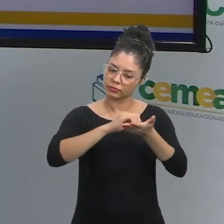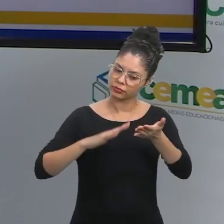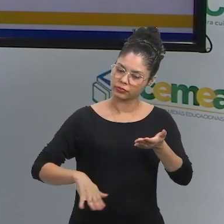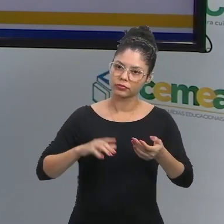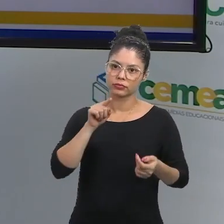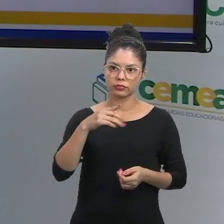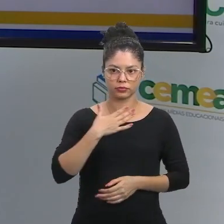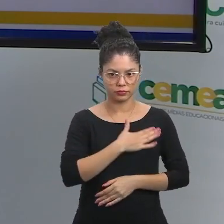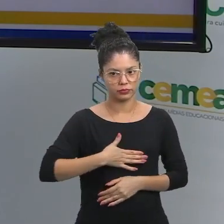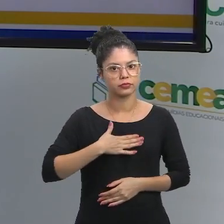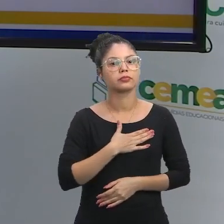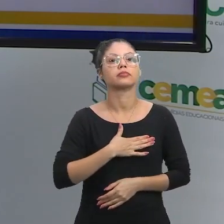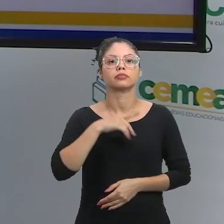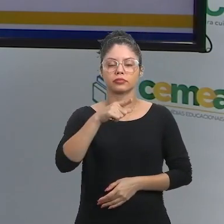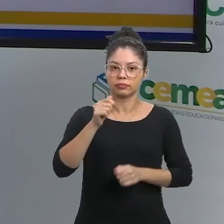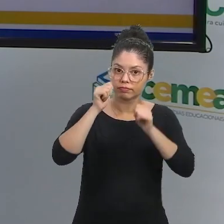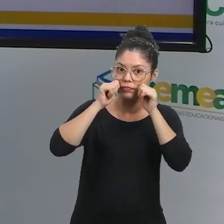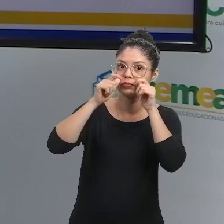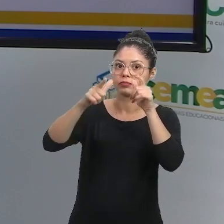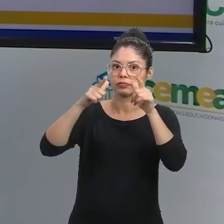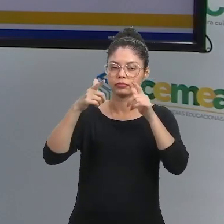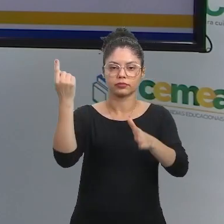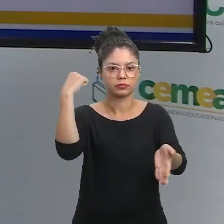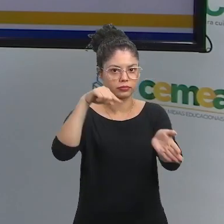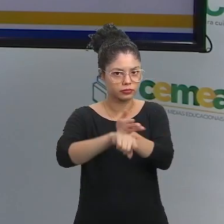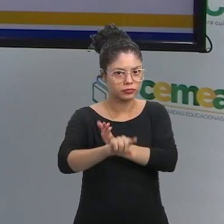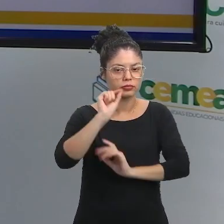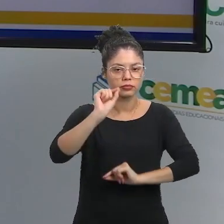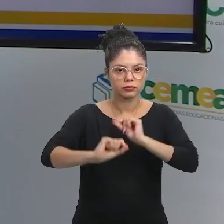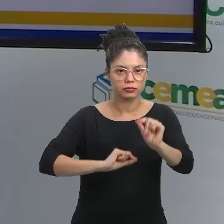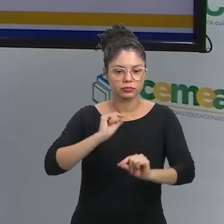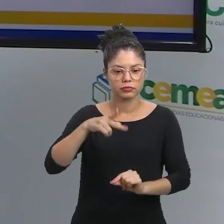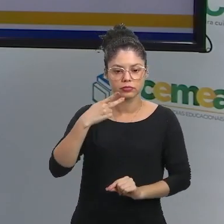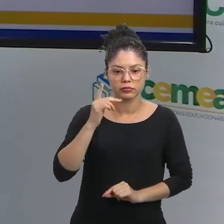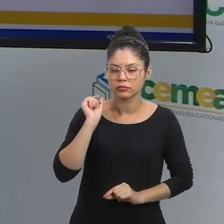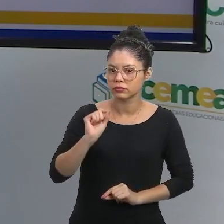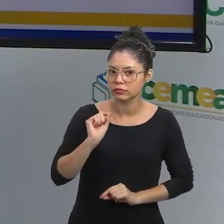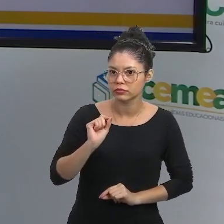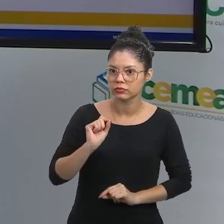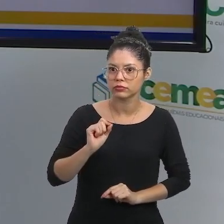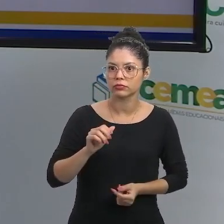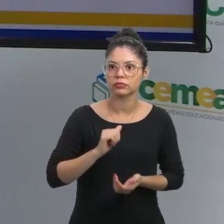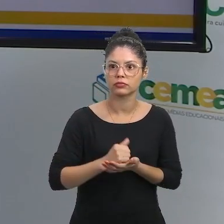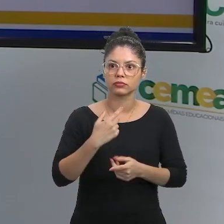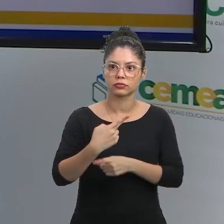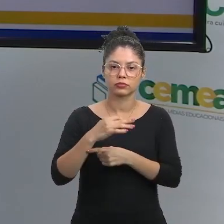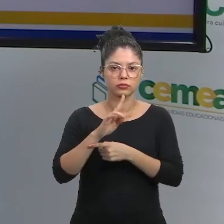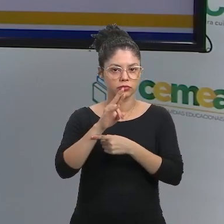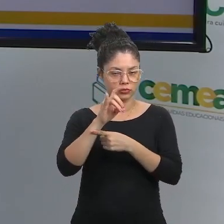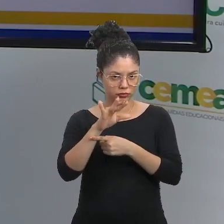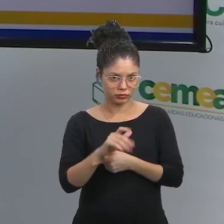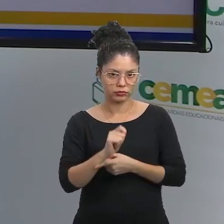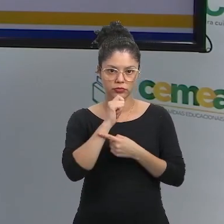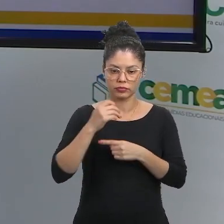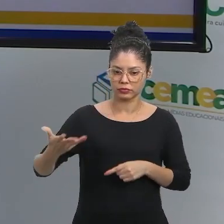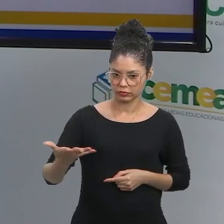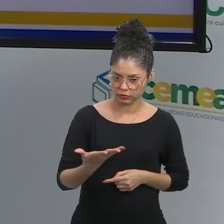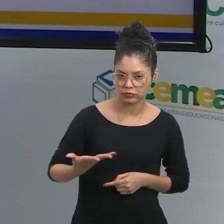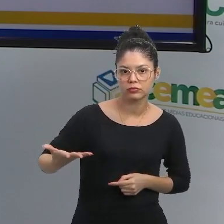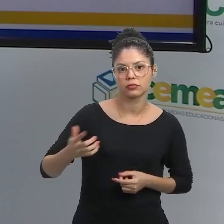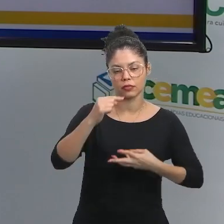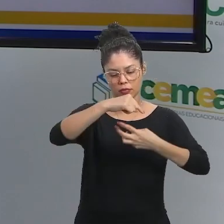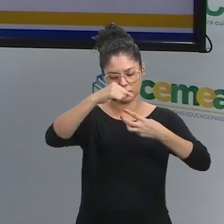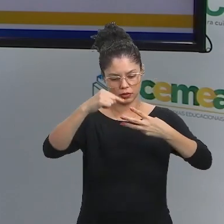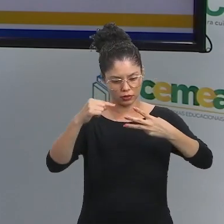eu gostaria que você se atentasse, vai ter uma questão que vai falar exatamente sobre esses postulados. Então, baseado nos